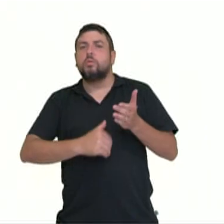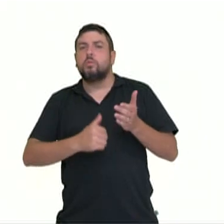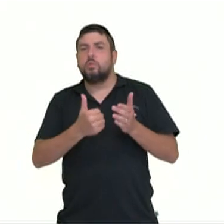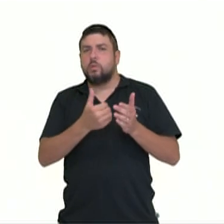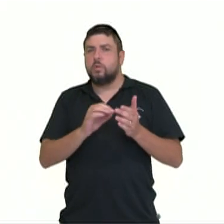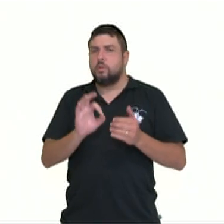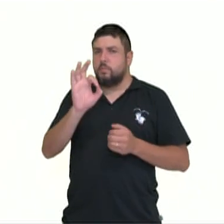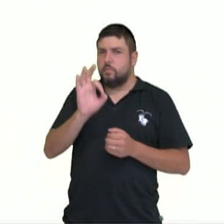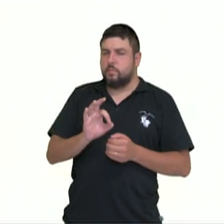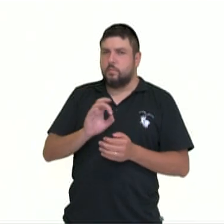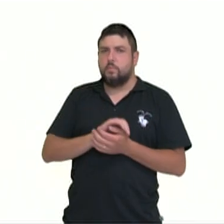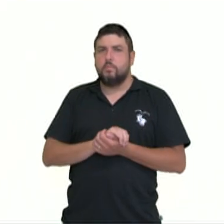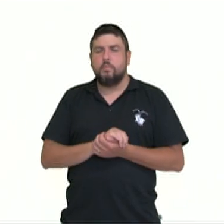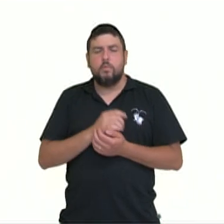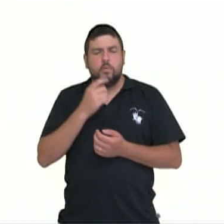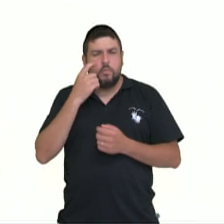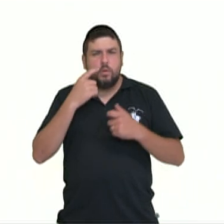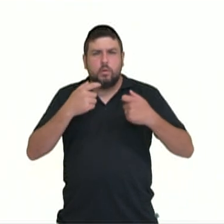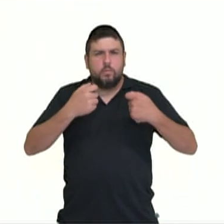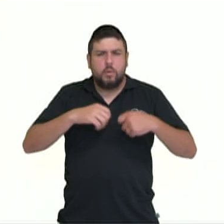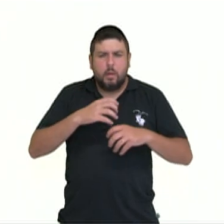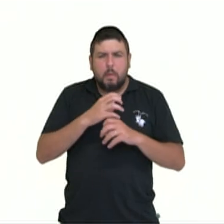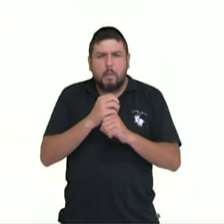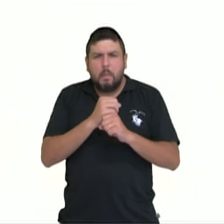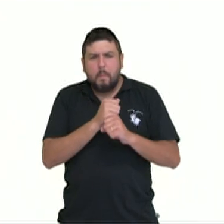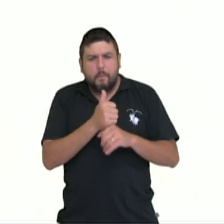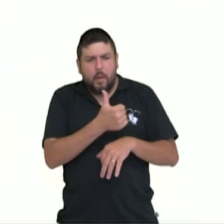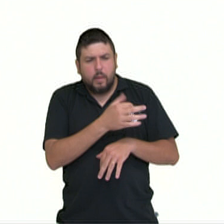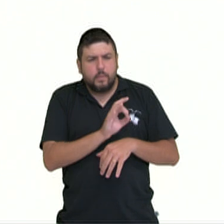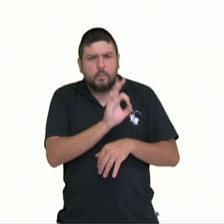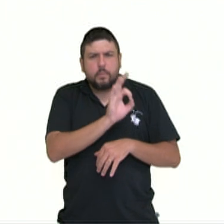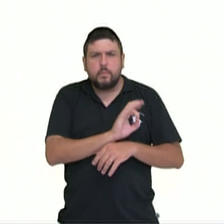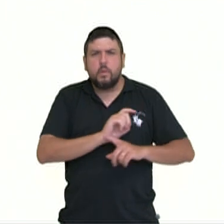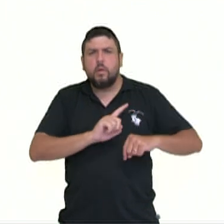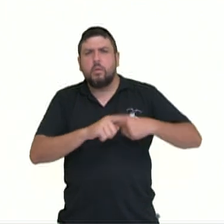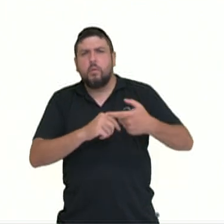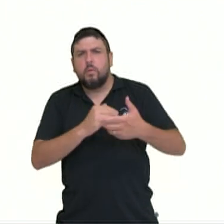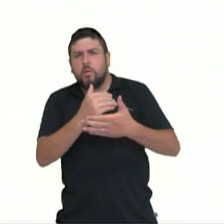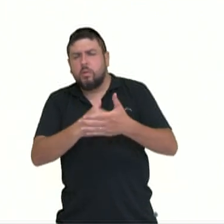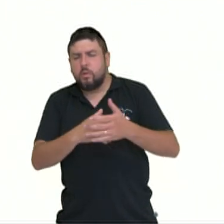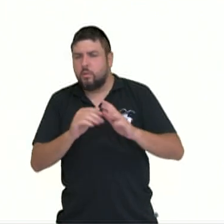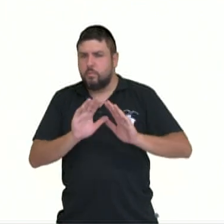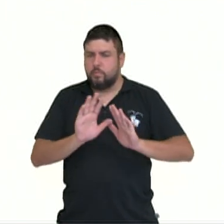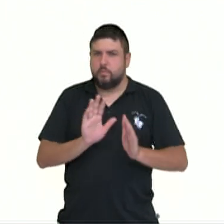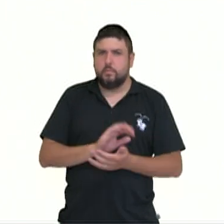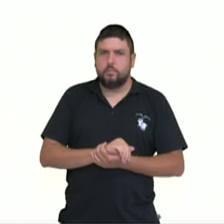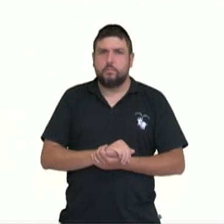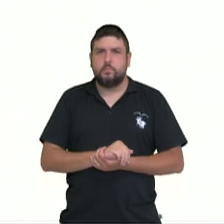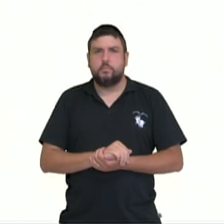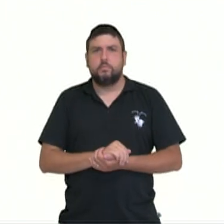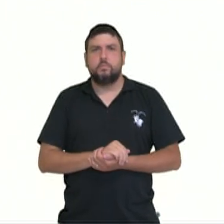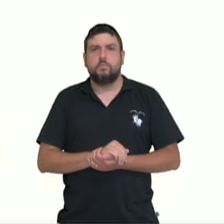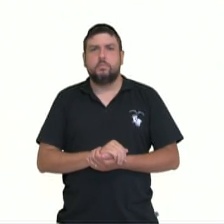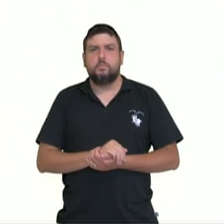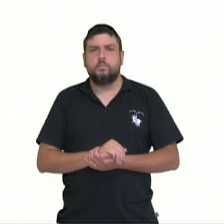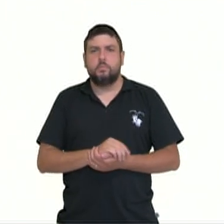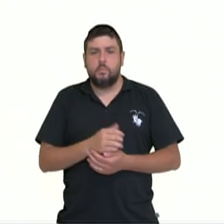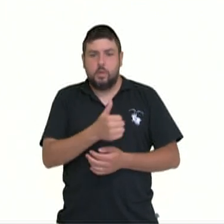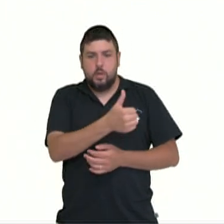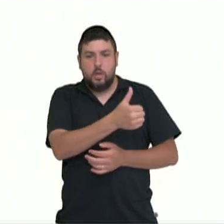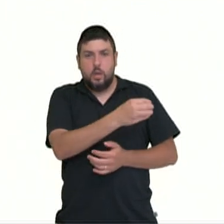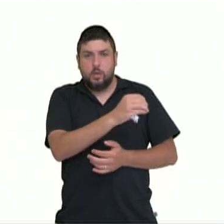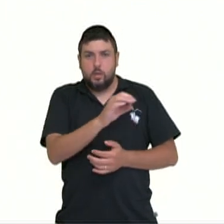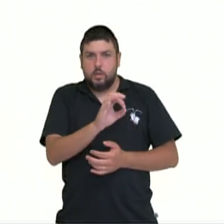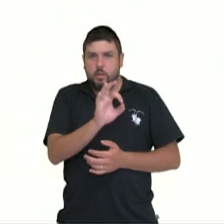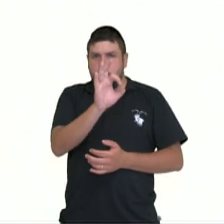jeito mais fácil para não precisar calcular primeiro 10% e depois descontar, tá? Vamos fazer assim, ó. 100%, que é o preço total